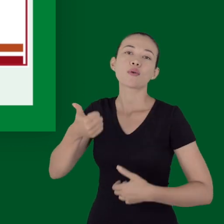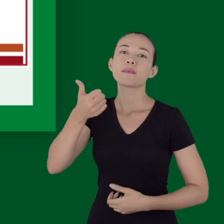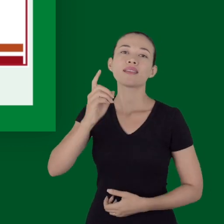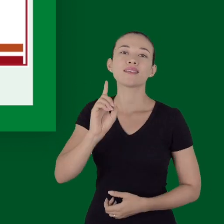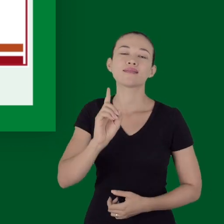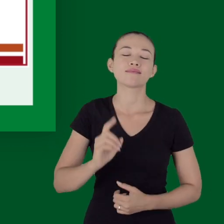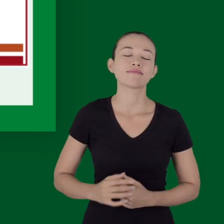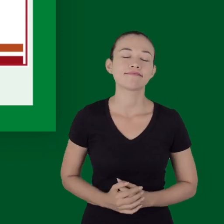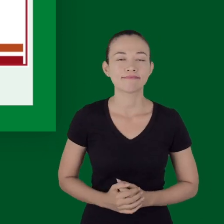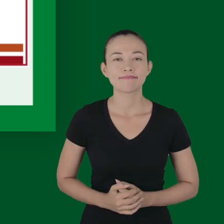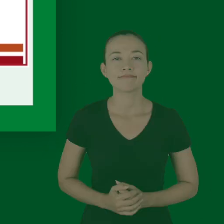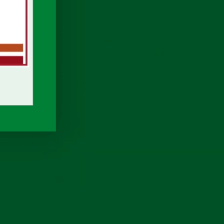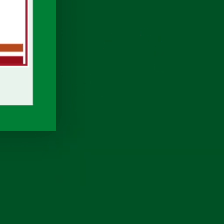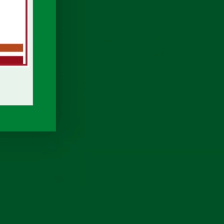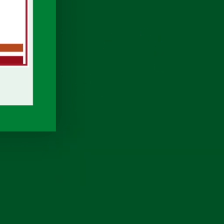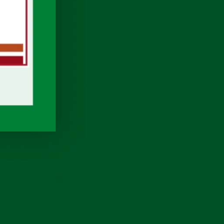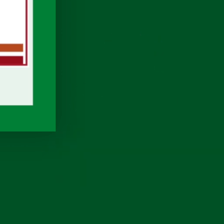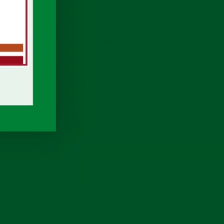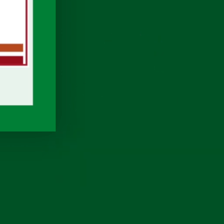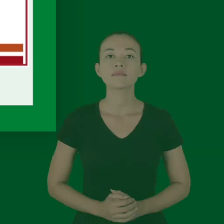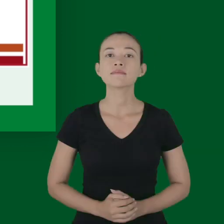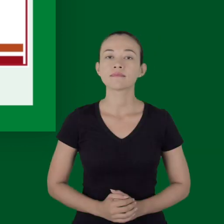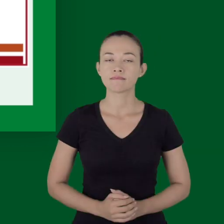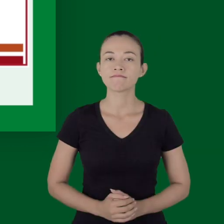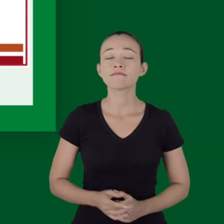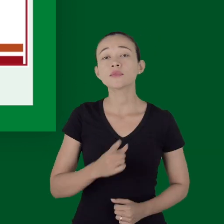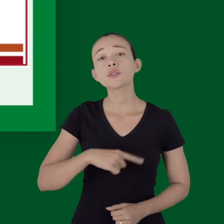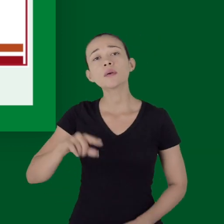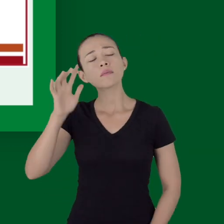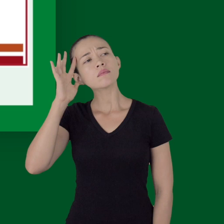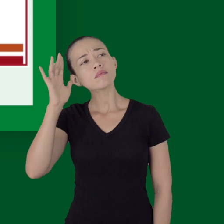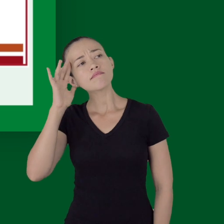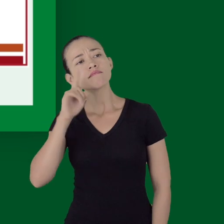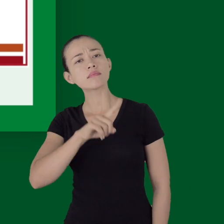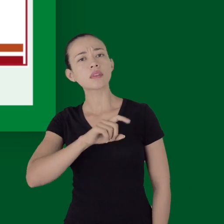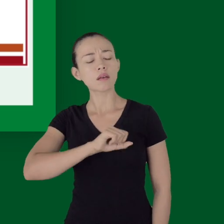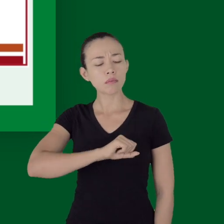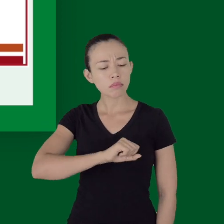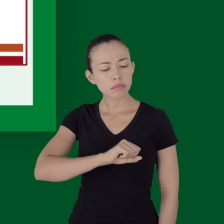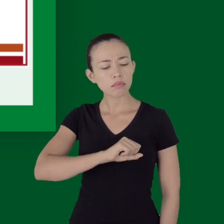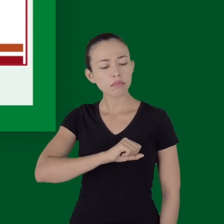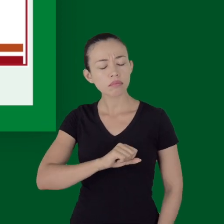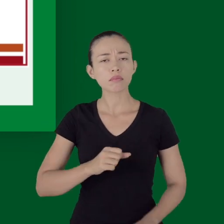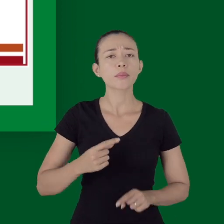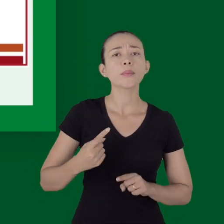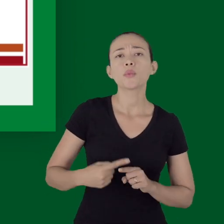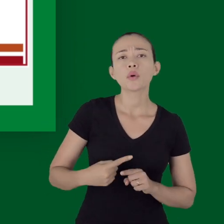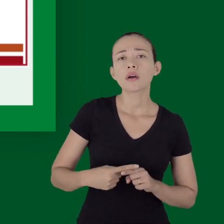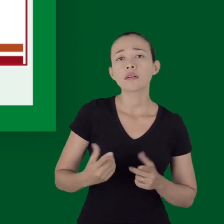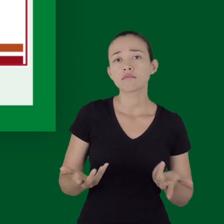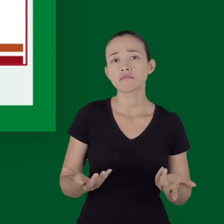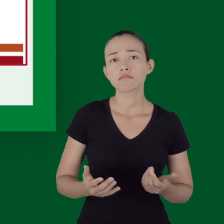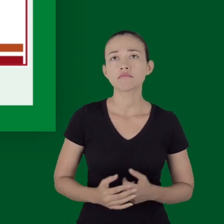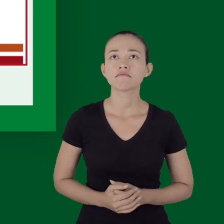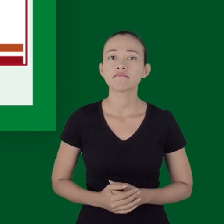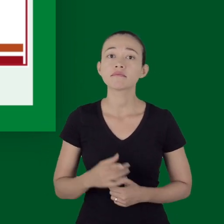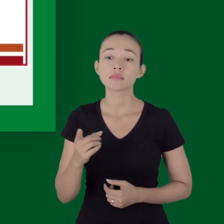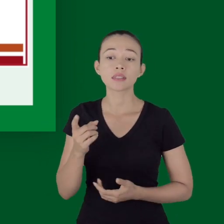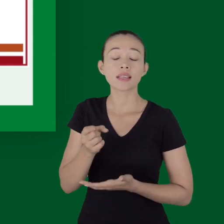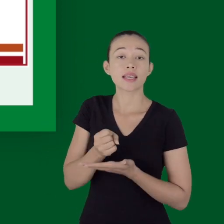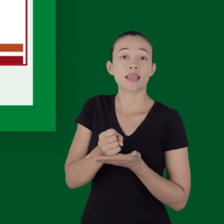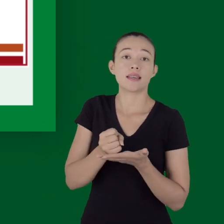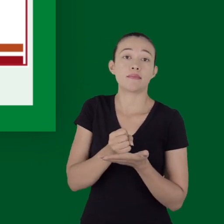causas reversíveis das bradiarritmias, como eu falei. Há algumas causas como o uso de drogas. Na hora que a gente está conversando com o paciente, se o paciente